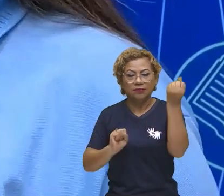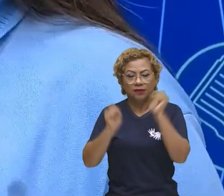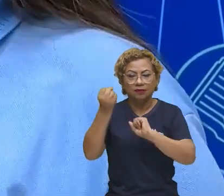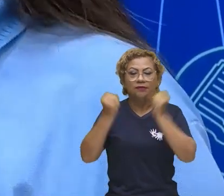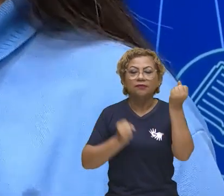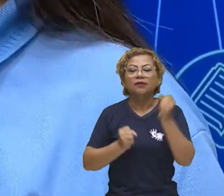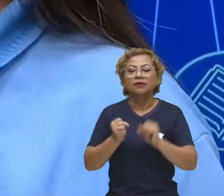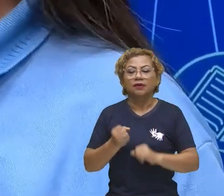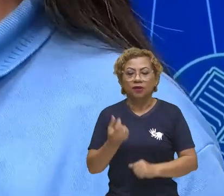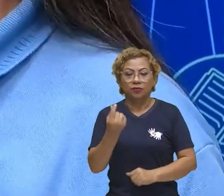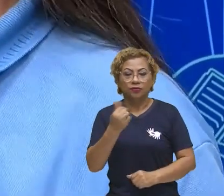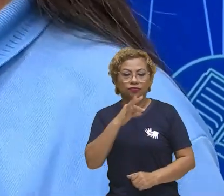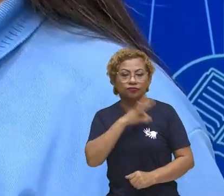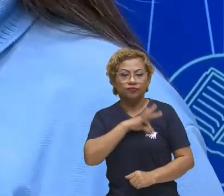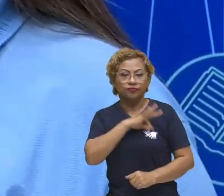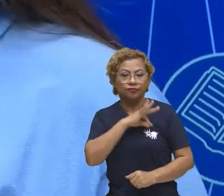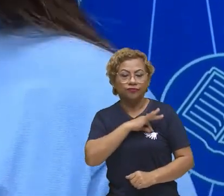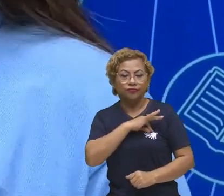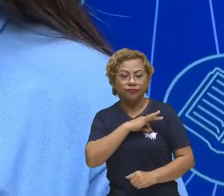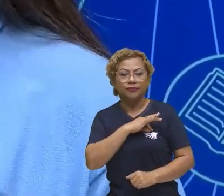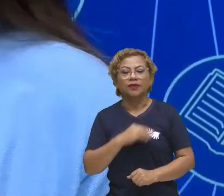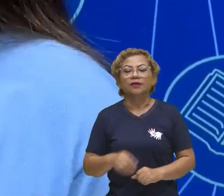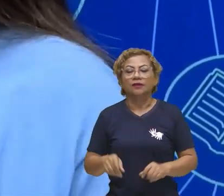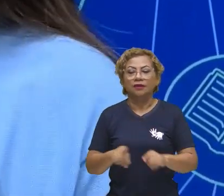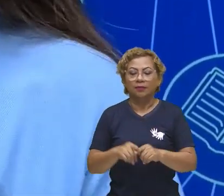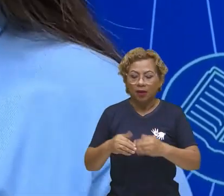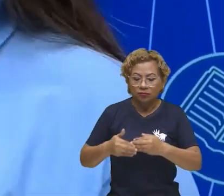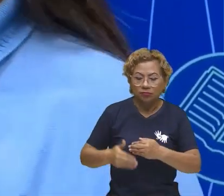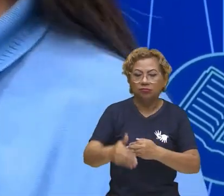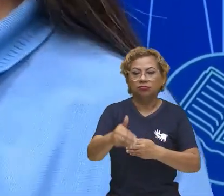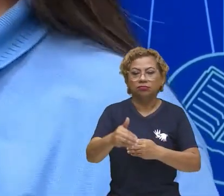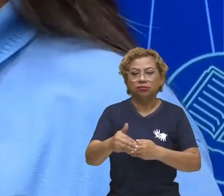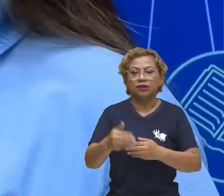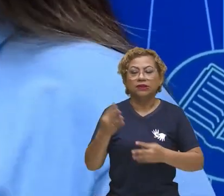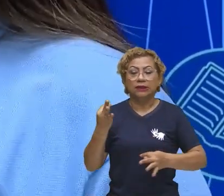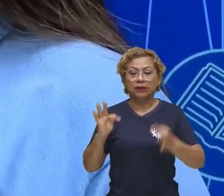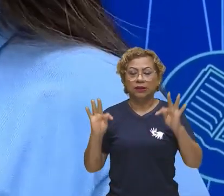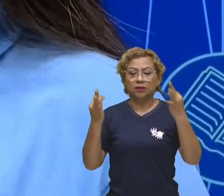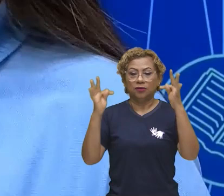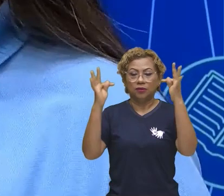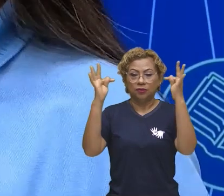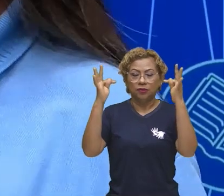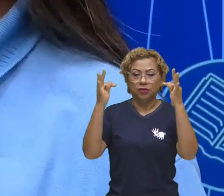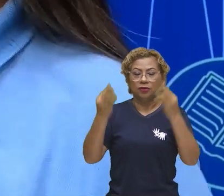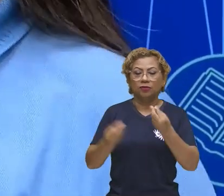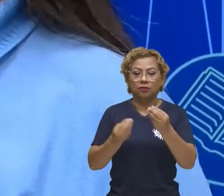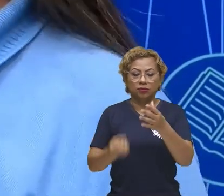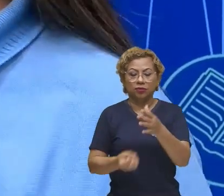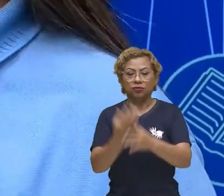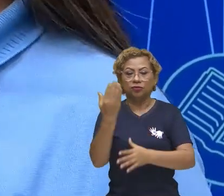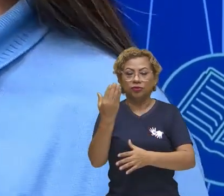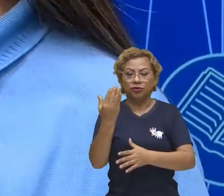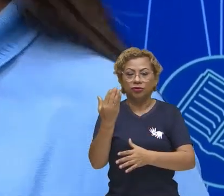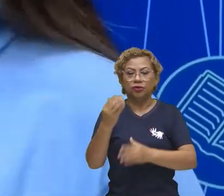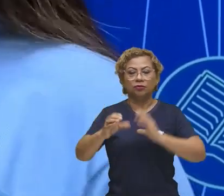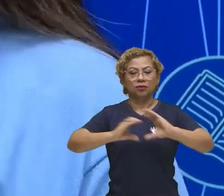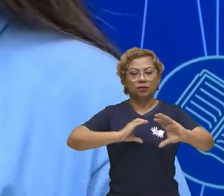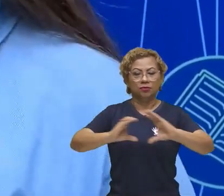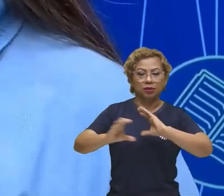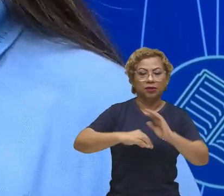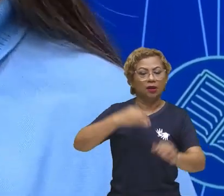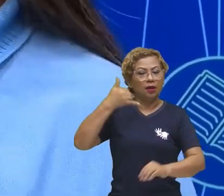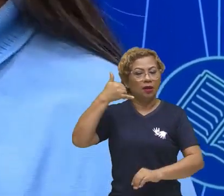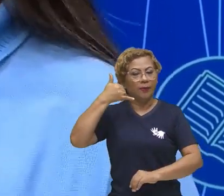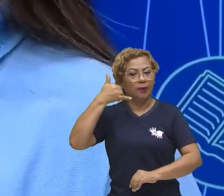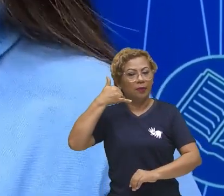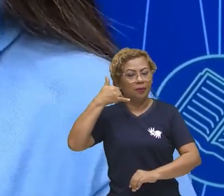mais avanços, principalmente na questão das tecnologias, como, por exemplo, o surgimento de meios de comunicação, esse período do telefone,